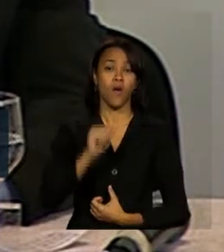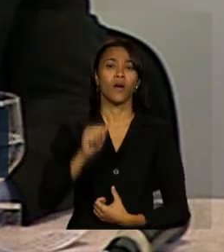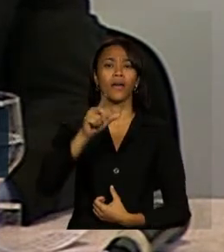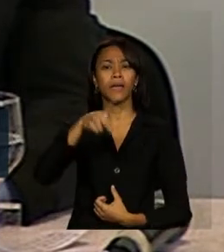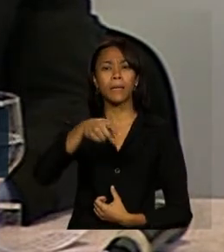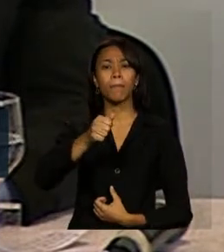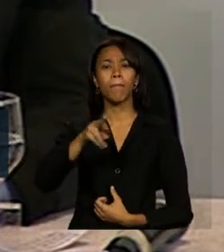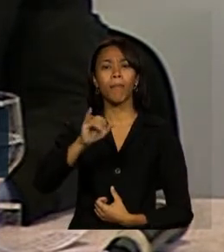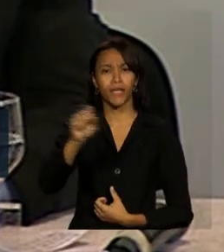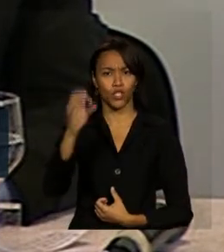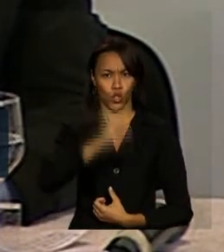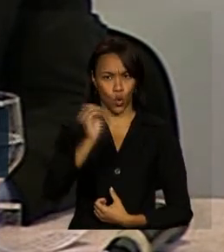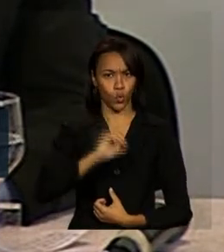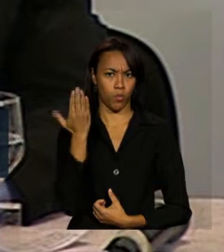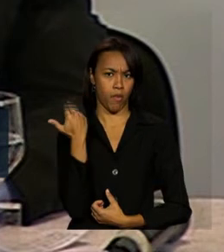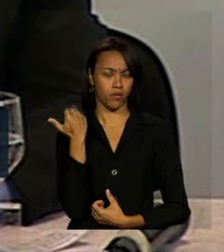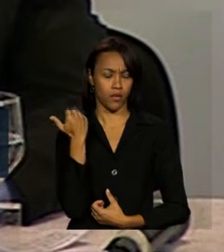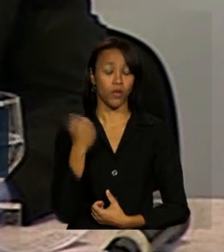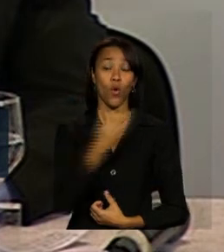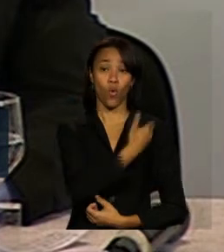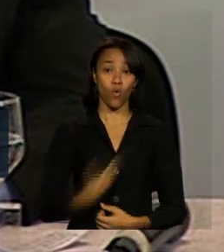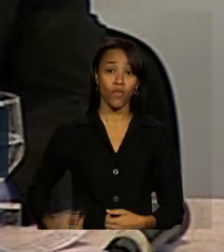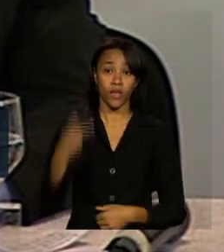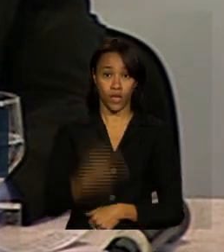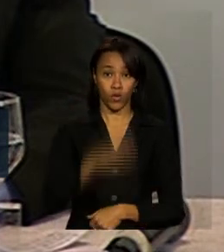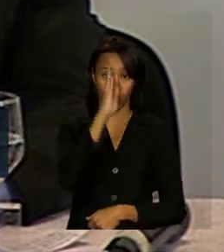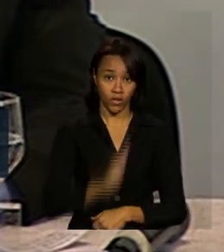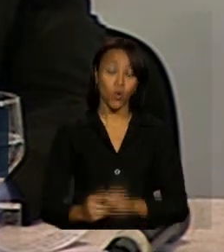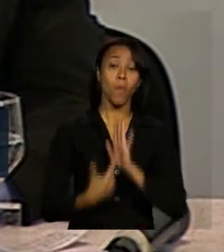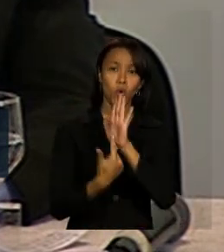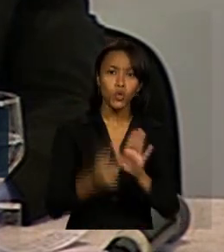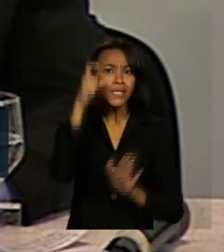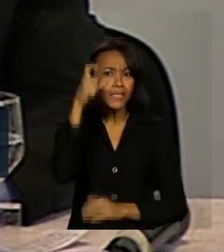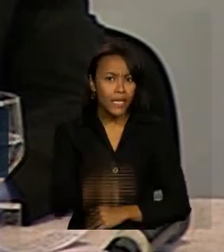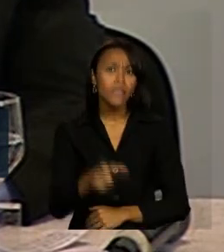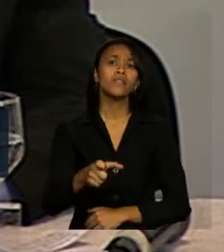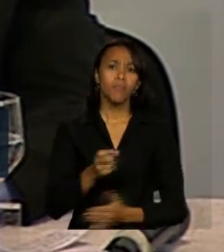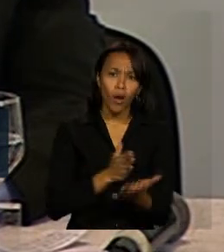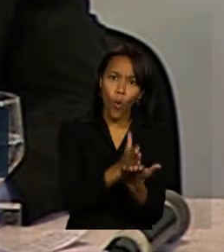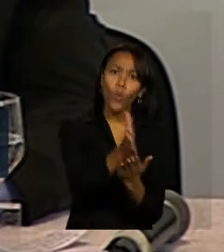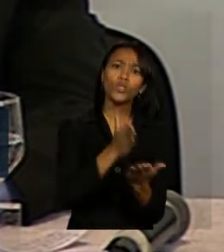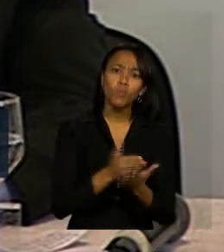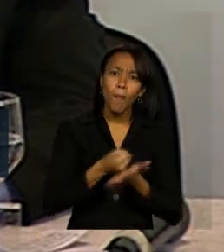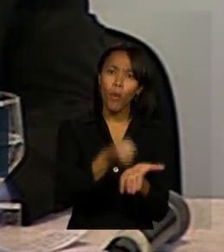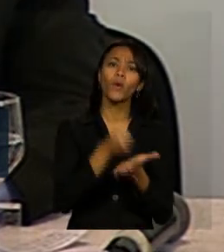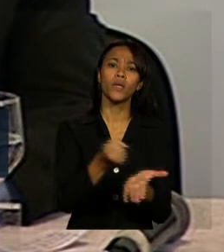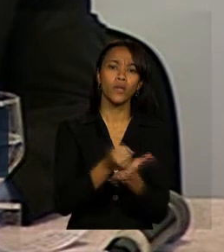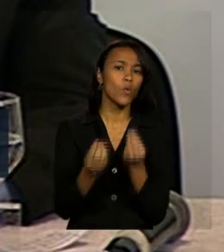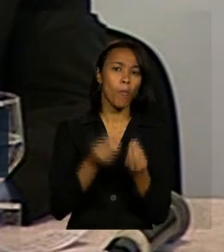outubro passado, o governo do Brasil manifestou seu interesse para continuar apoiando, através do